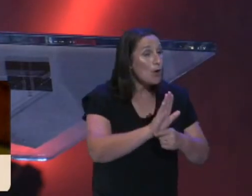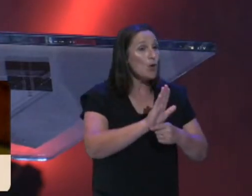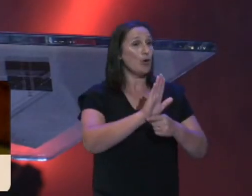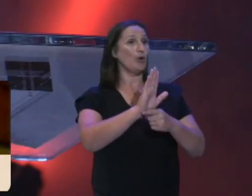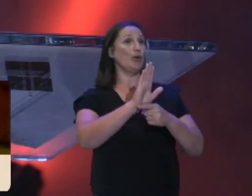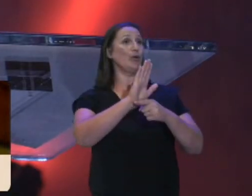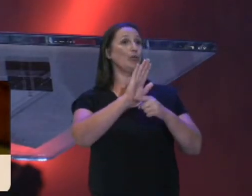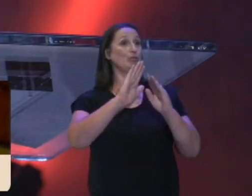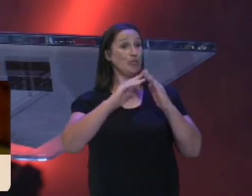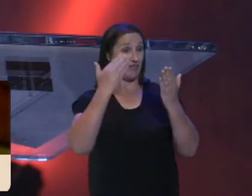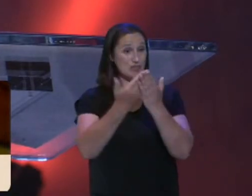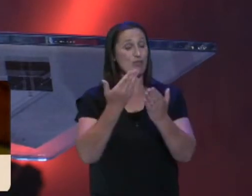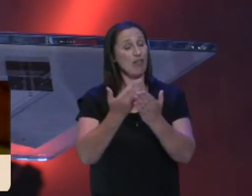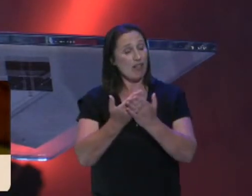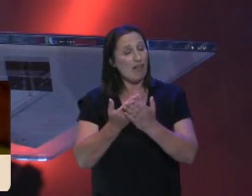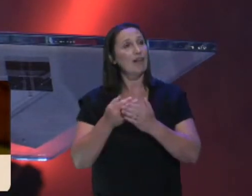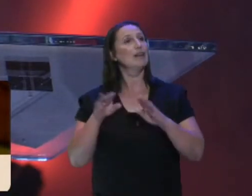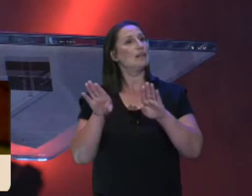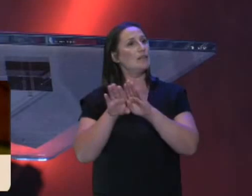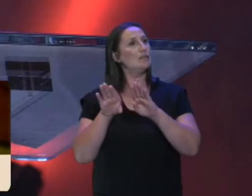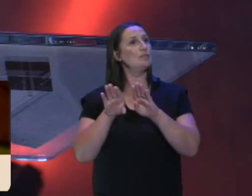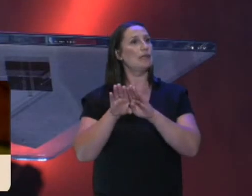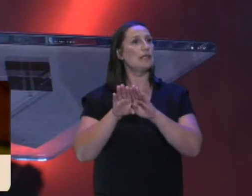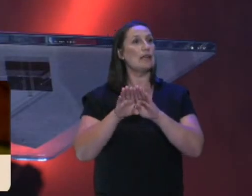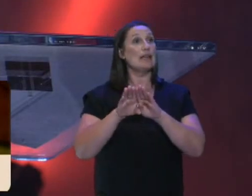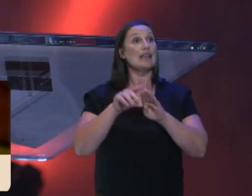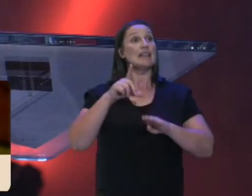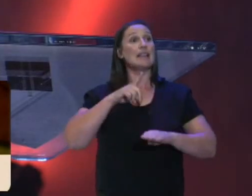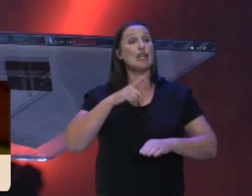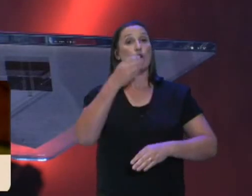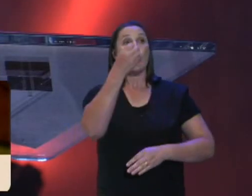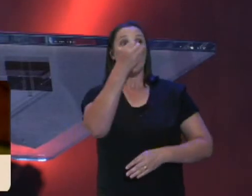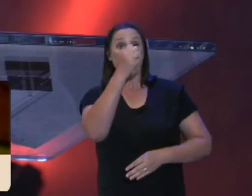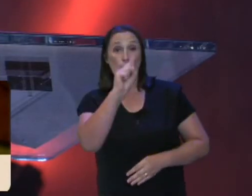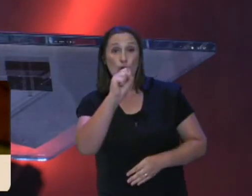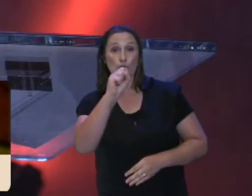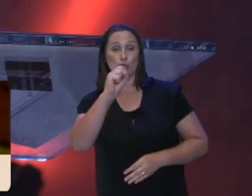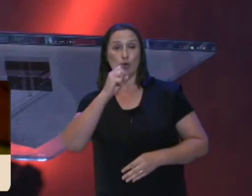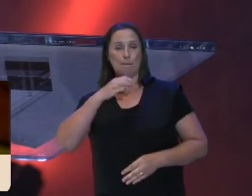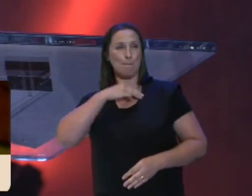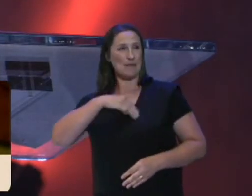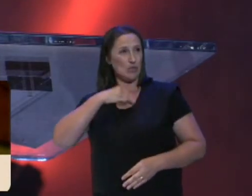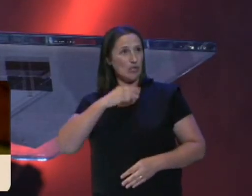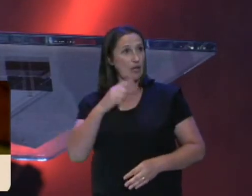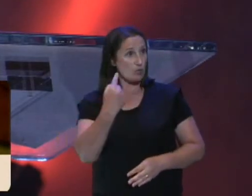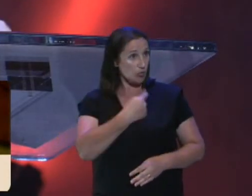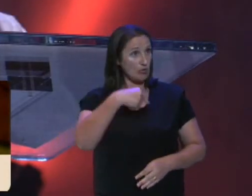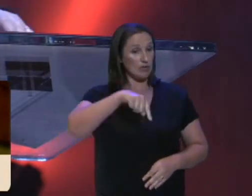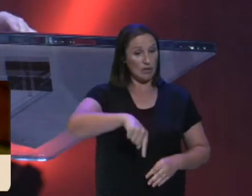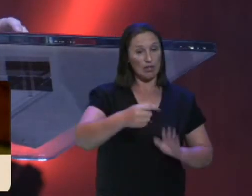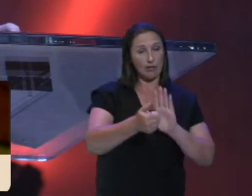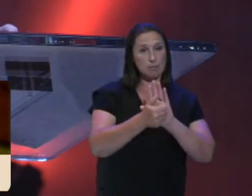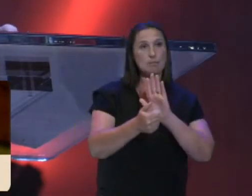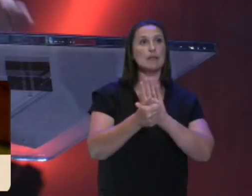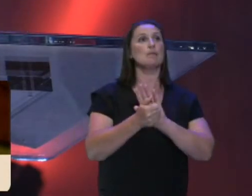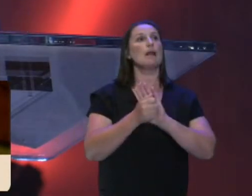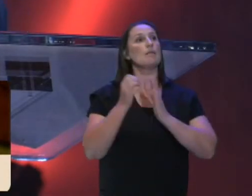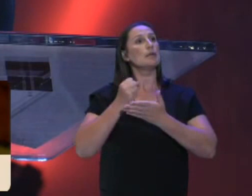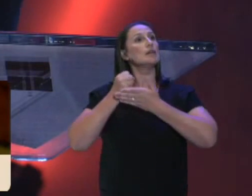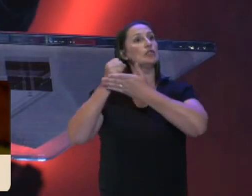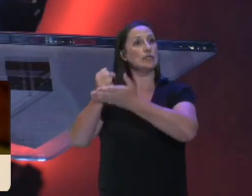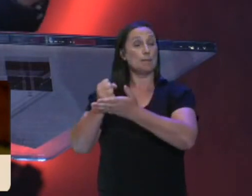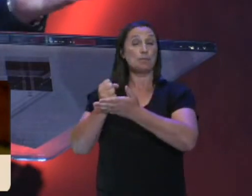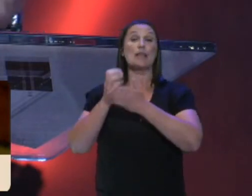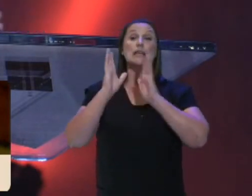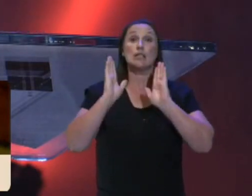lá trabalhando, né? E a gente fica feliz com isso. E já estamos em contato com uma igreja de Salvador que tem